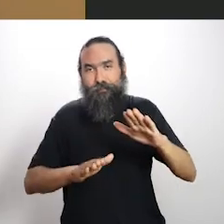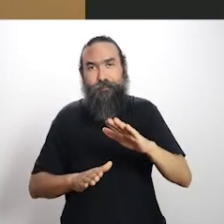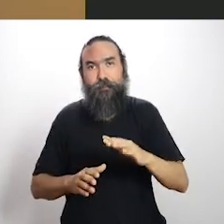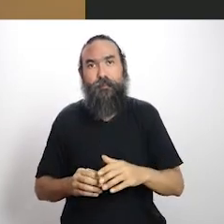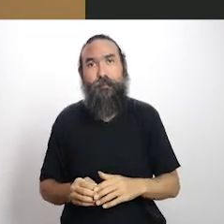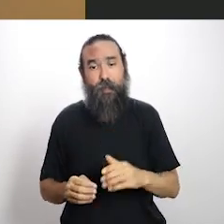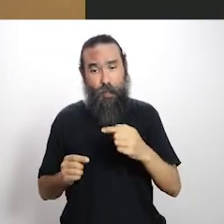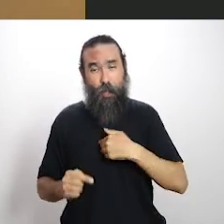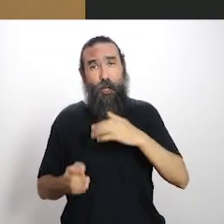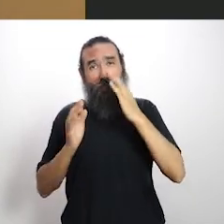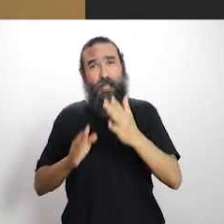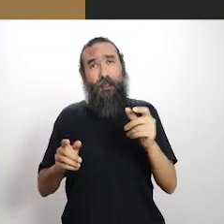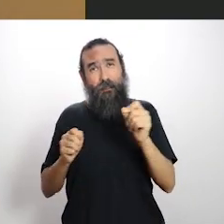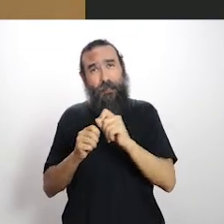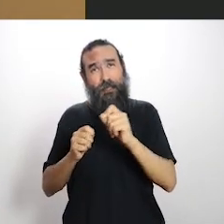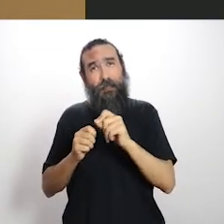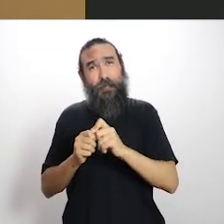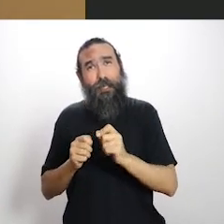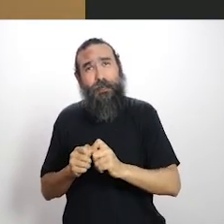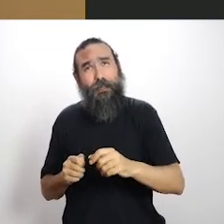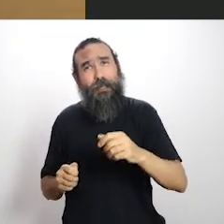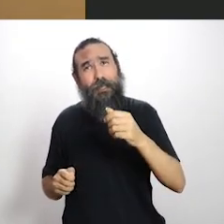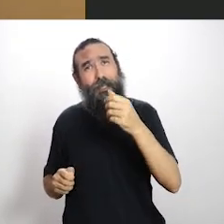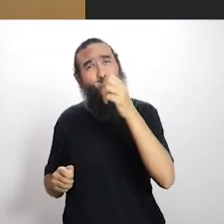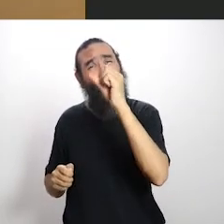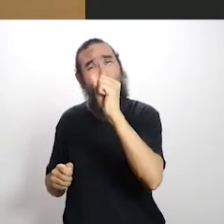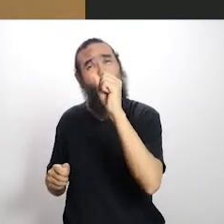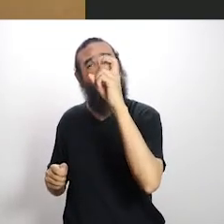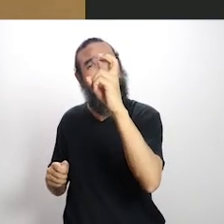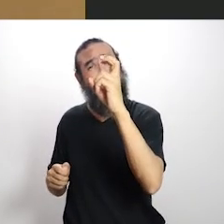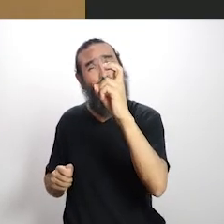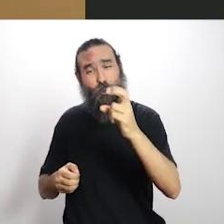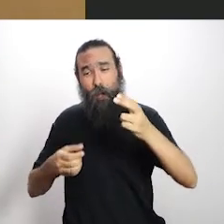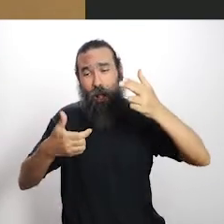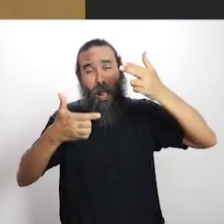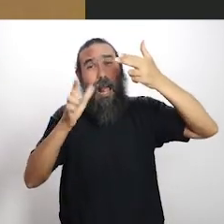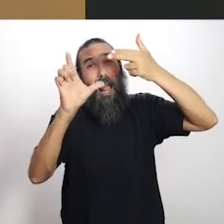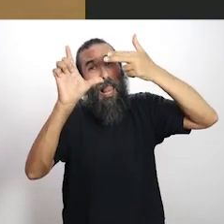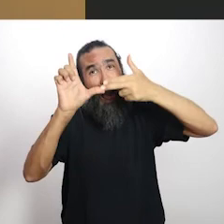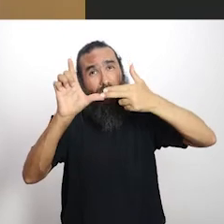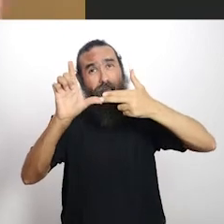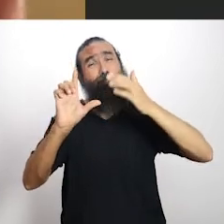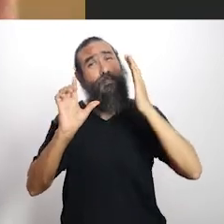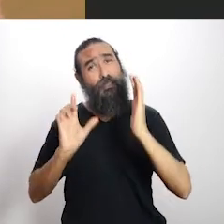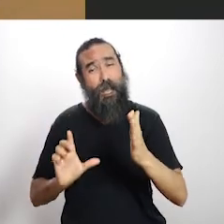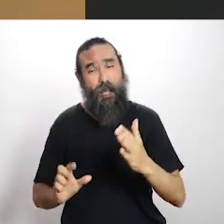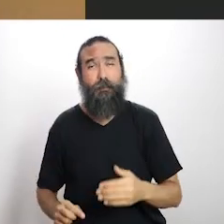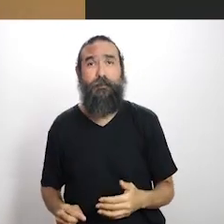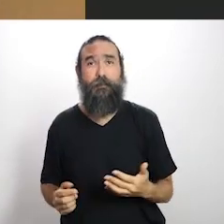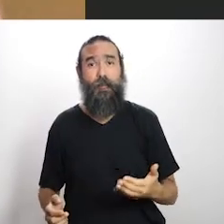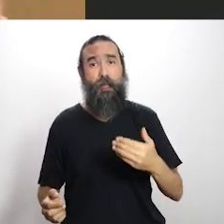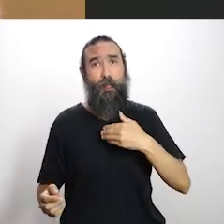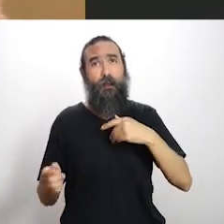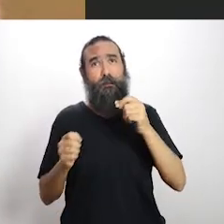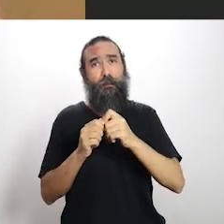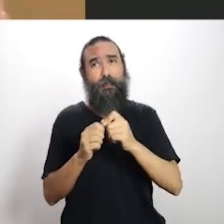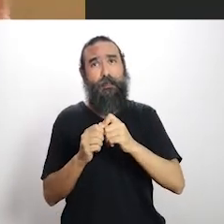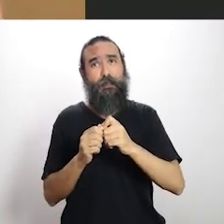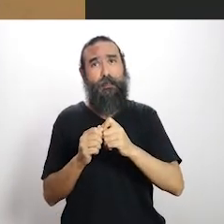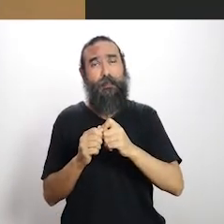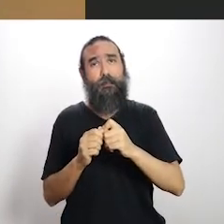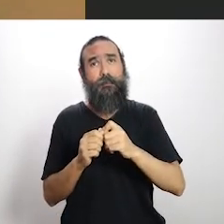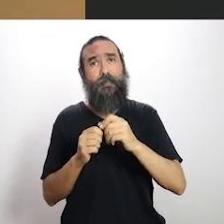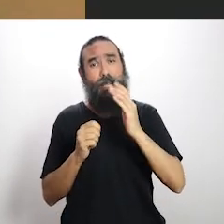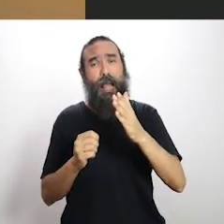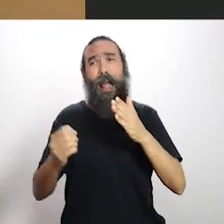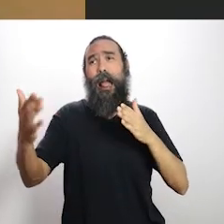não é não é Porto Alegre não eu fiz três com Porto Alegre mas fiz participei de uma live lá